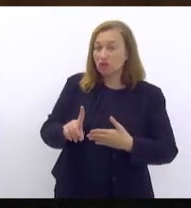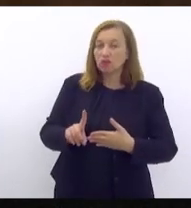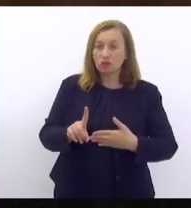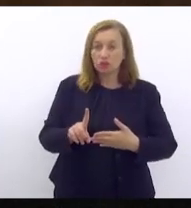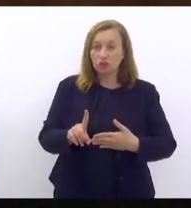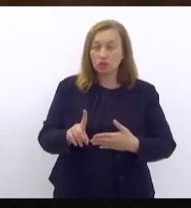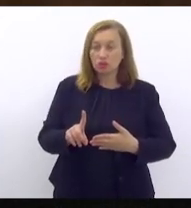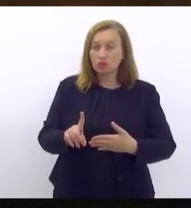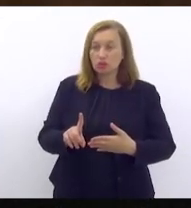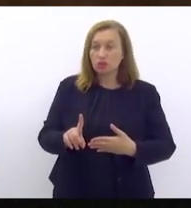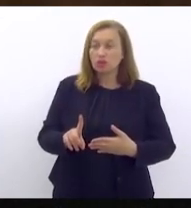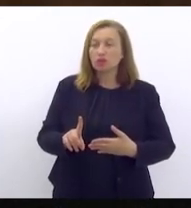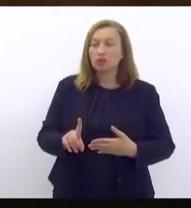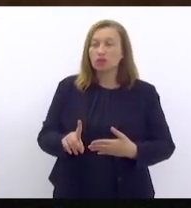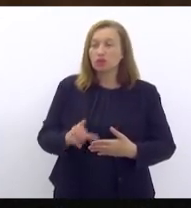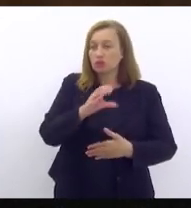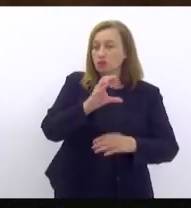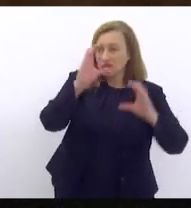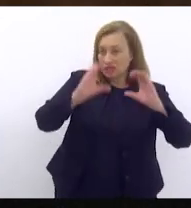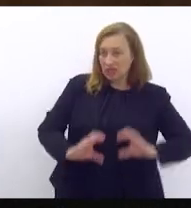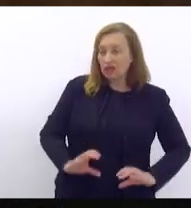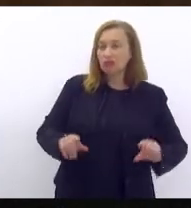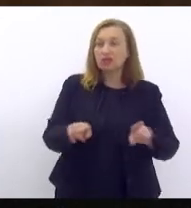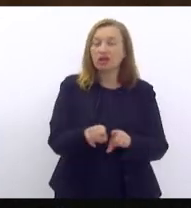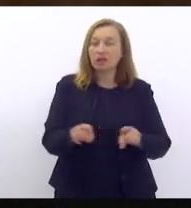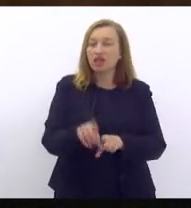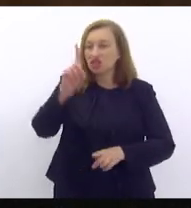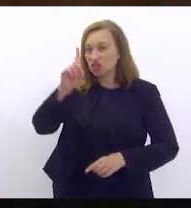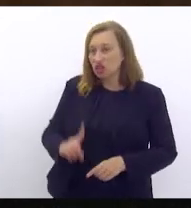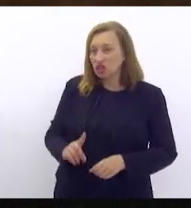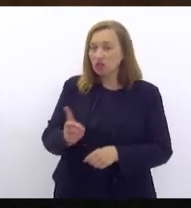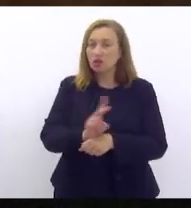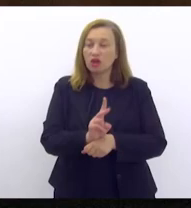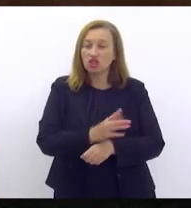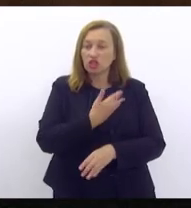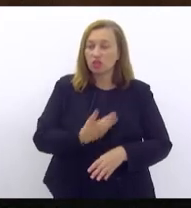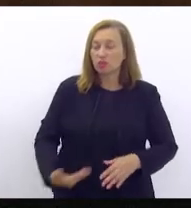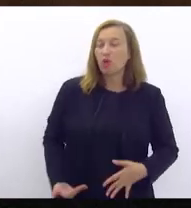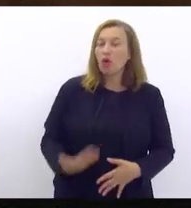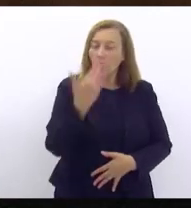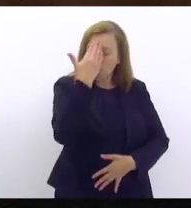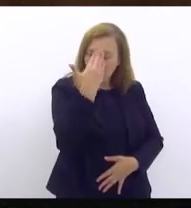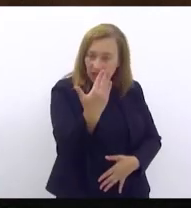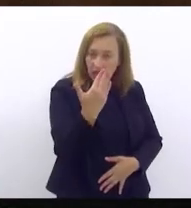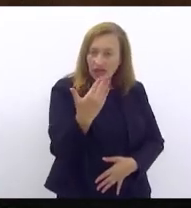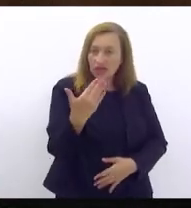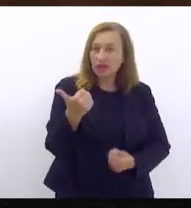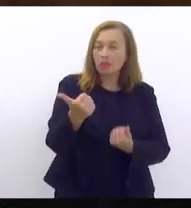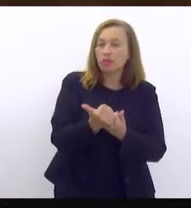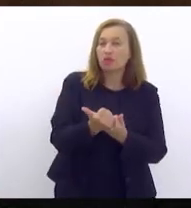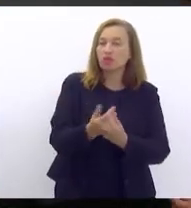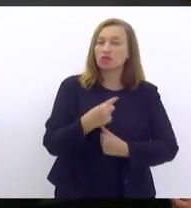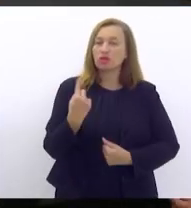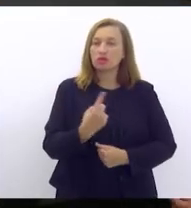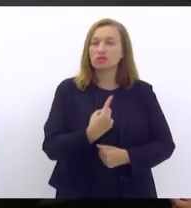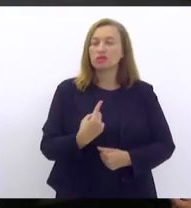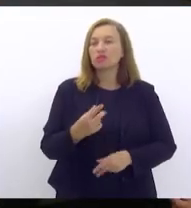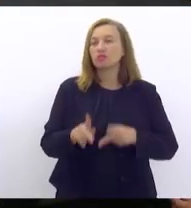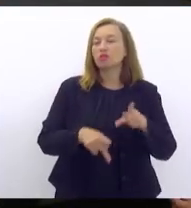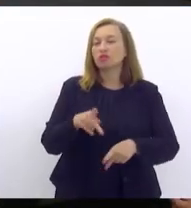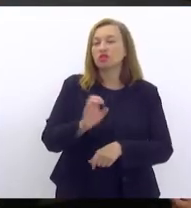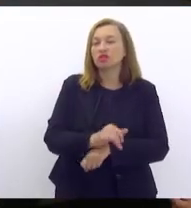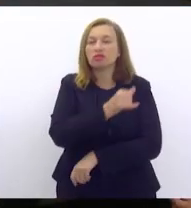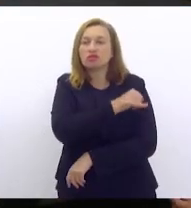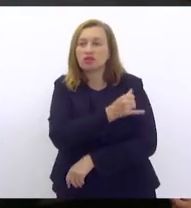direitos e deveres dos agentes públicos. Presidente, muito obrigado e contem sempre com a gente, população do Rio de Janeiro.